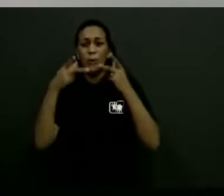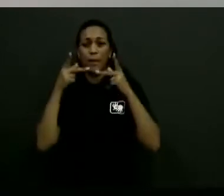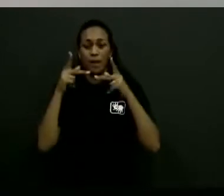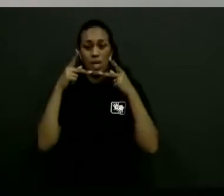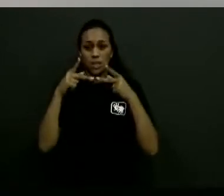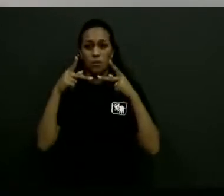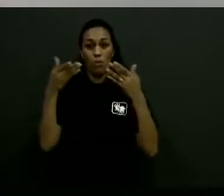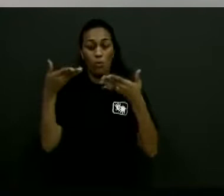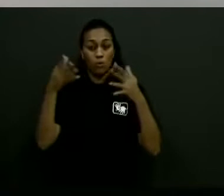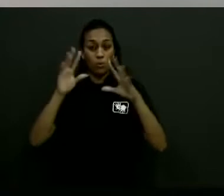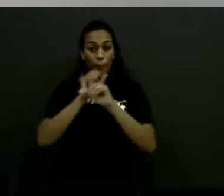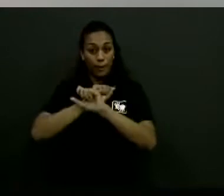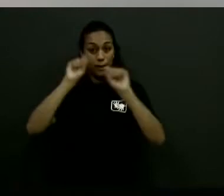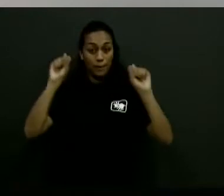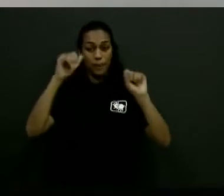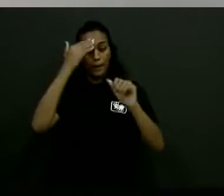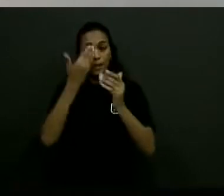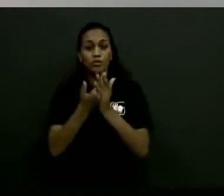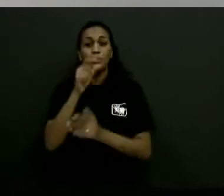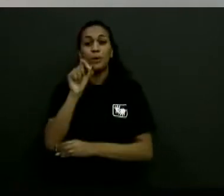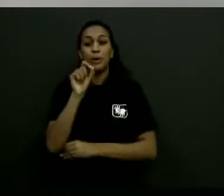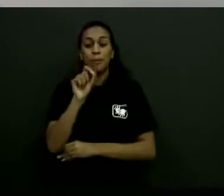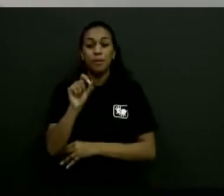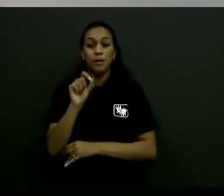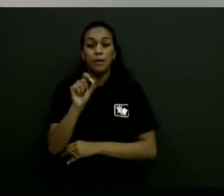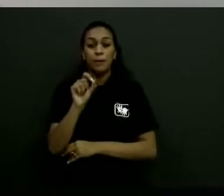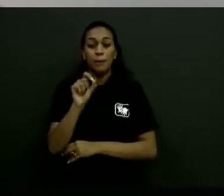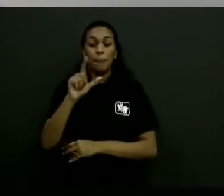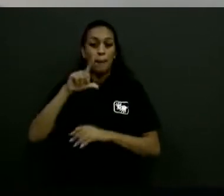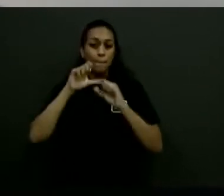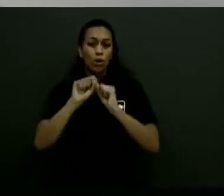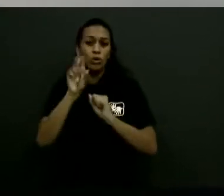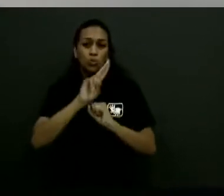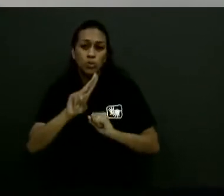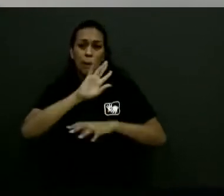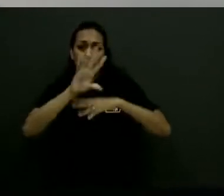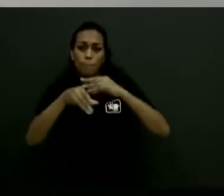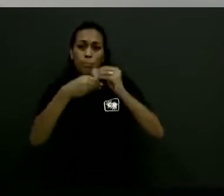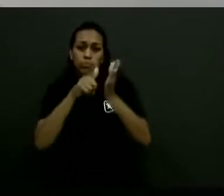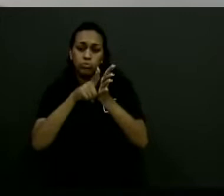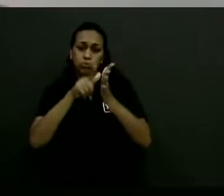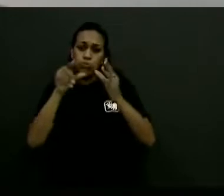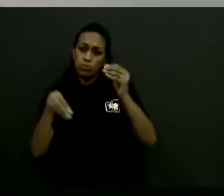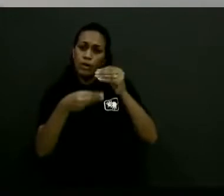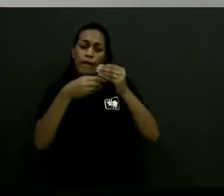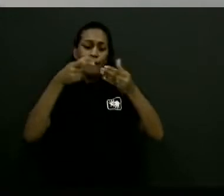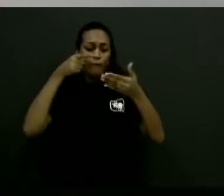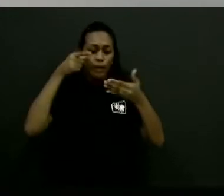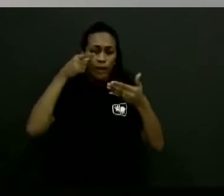manhã, mas eu acredito que além de usar o esboço, acompanharem também,